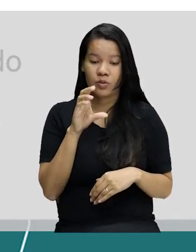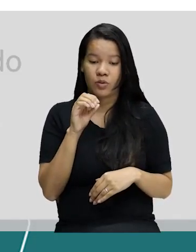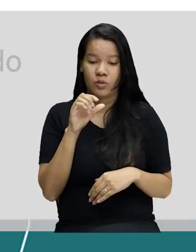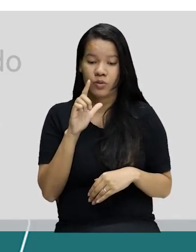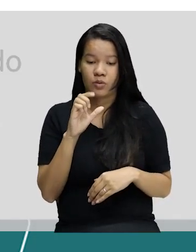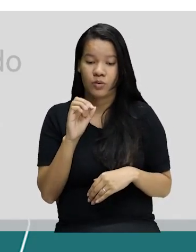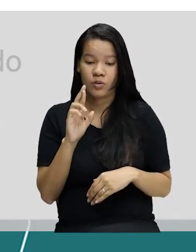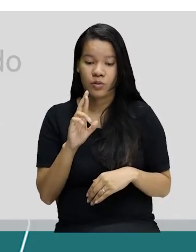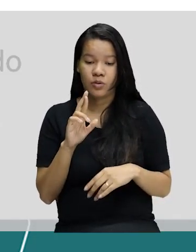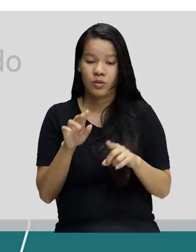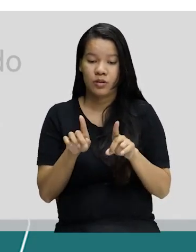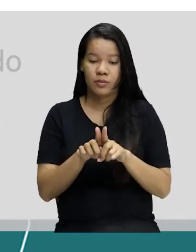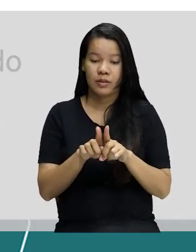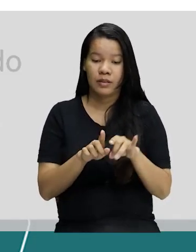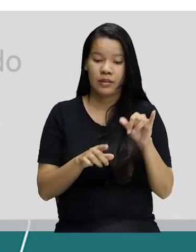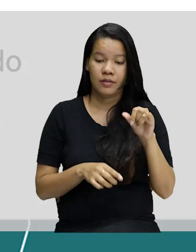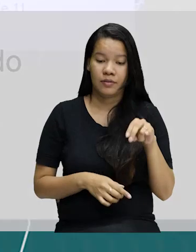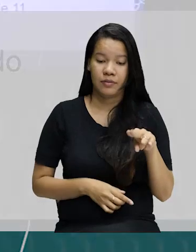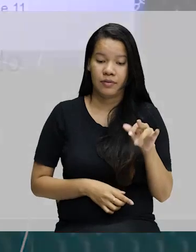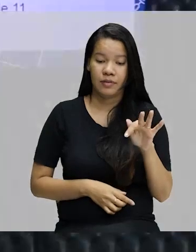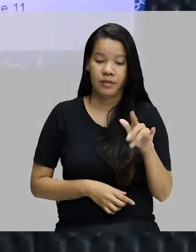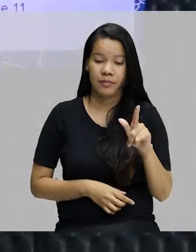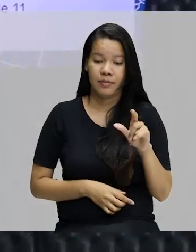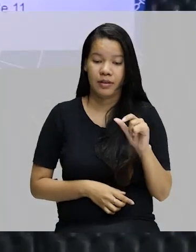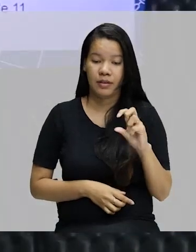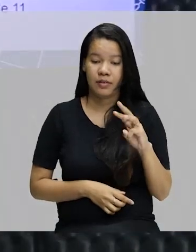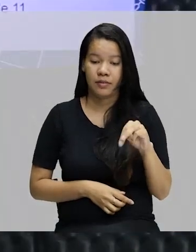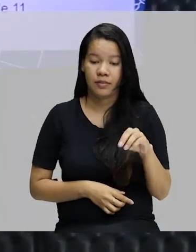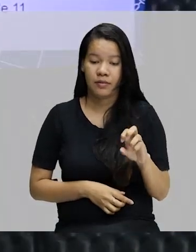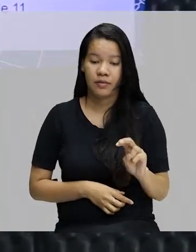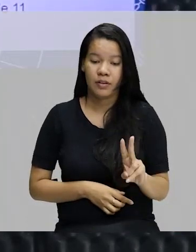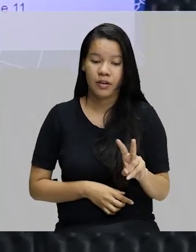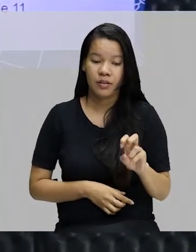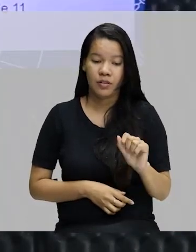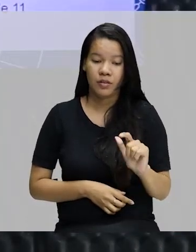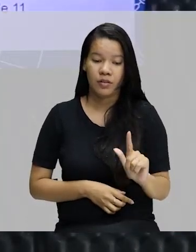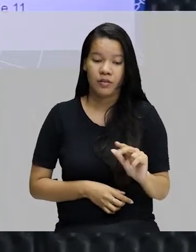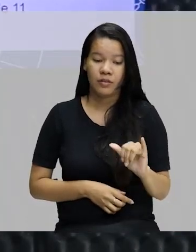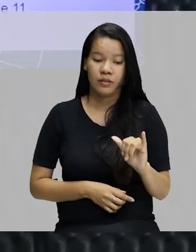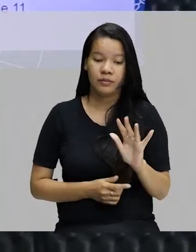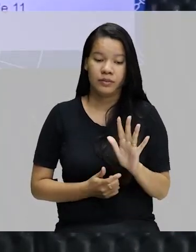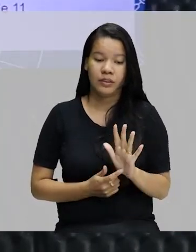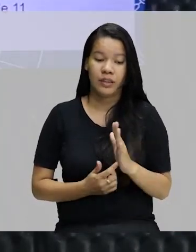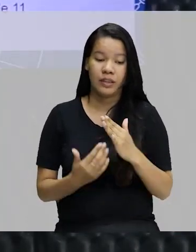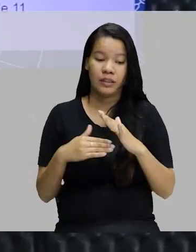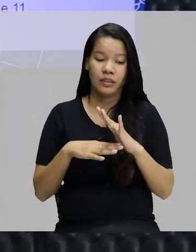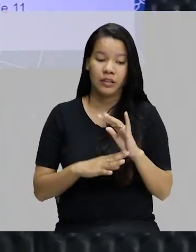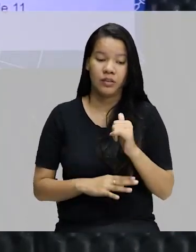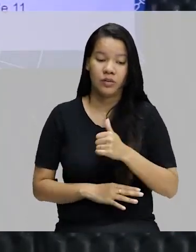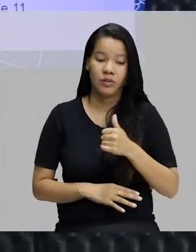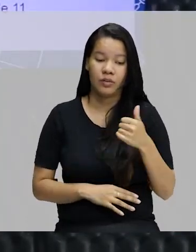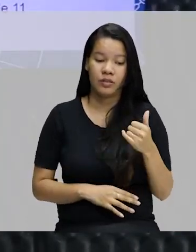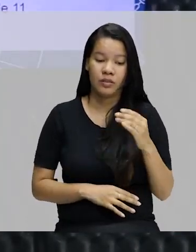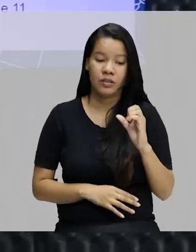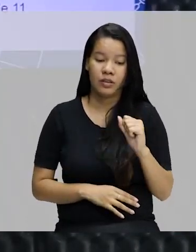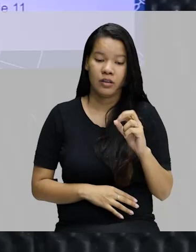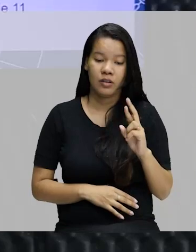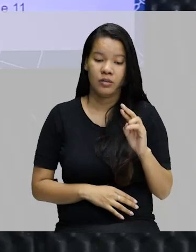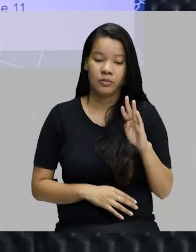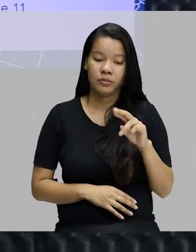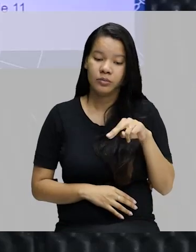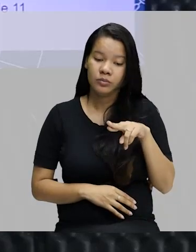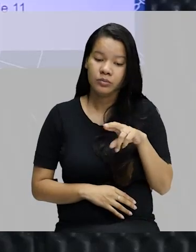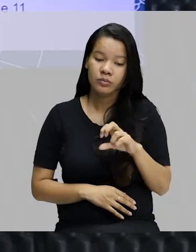inflamável, eles vão apresentar até 11 carbonos, né? Eles vão ser líquidos, né?